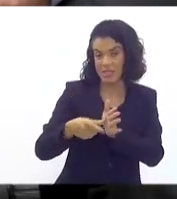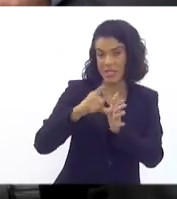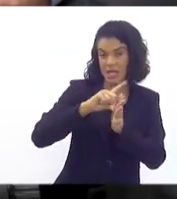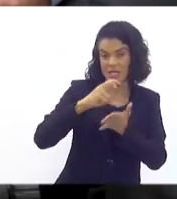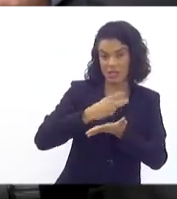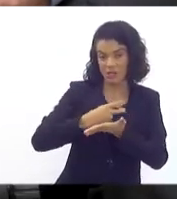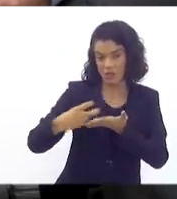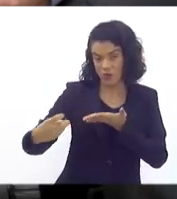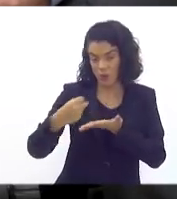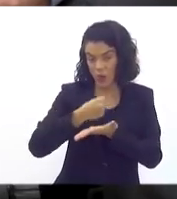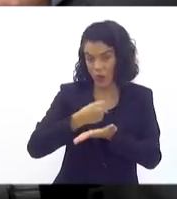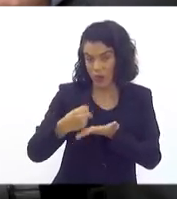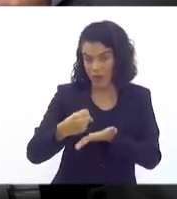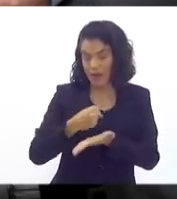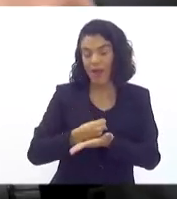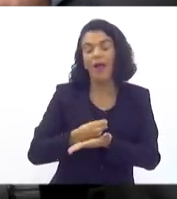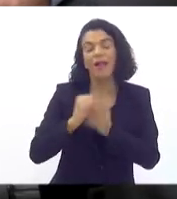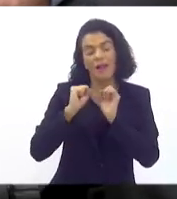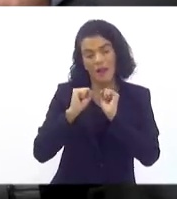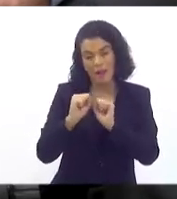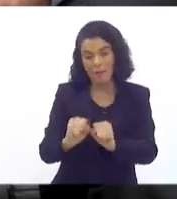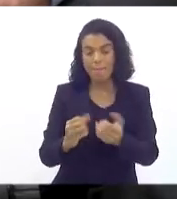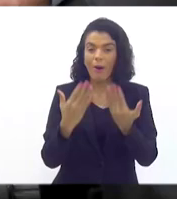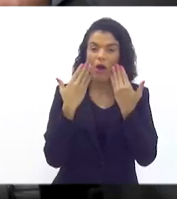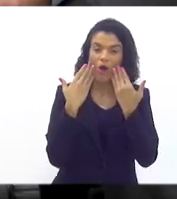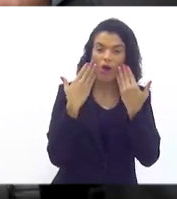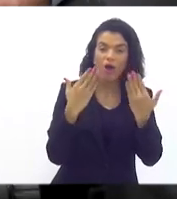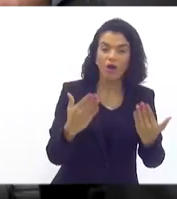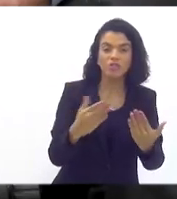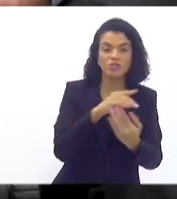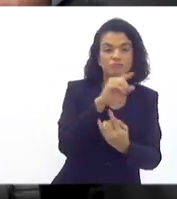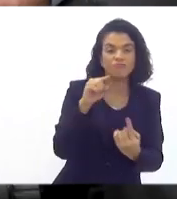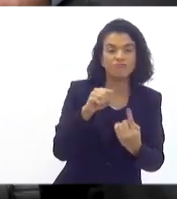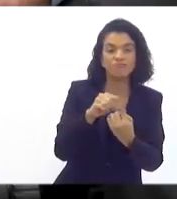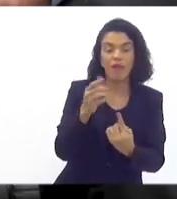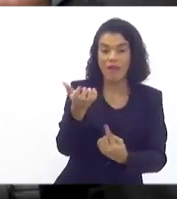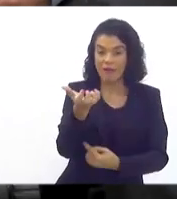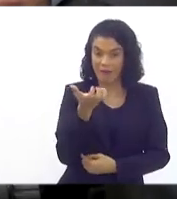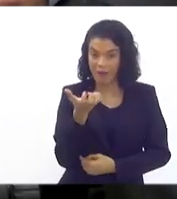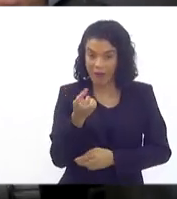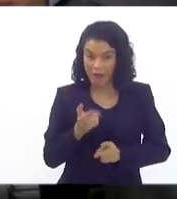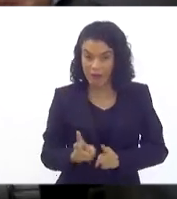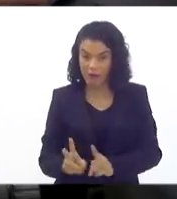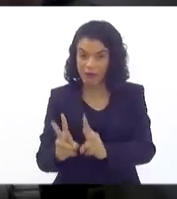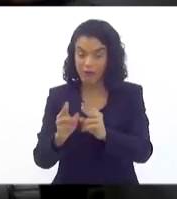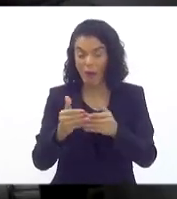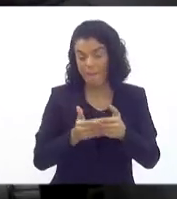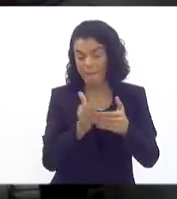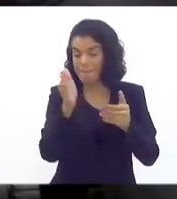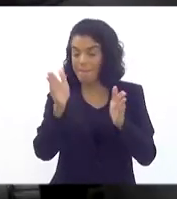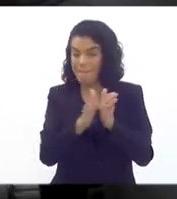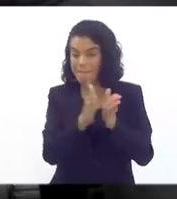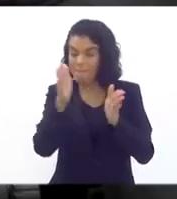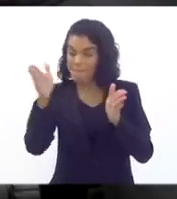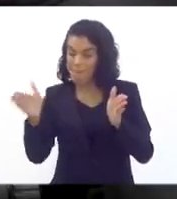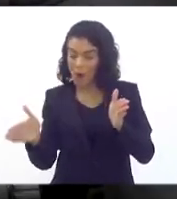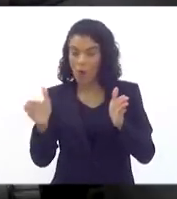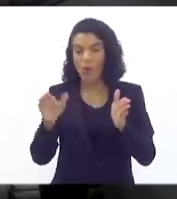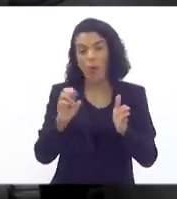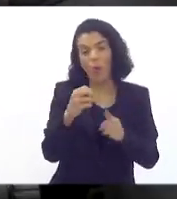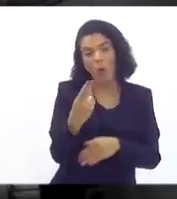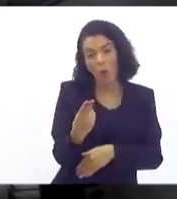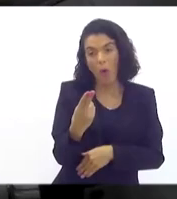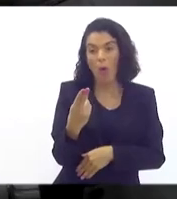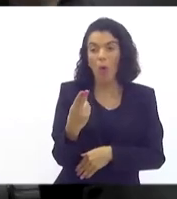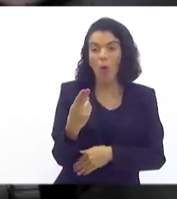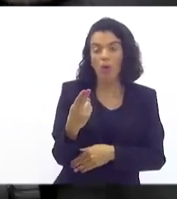do encerramento do contrato ela pode manifestar a sua intenção a que tem previsão legal de prorrogação tem emprego tem previsão legal tem